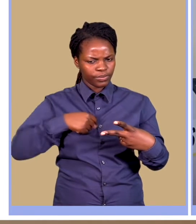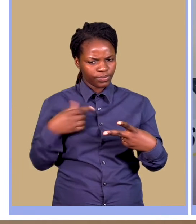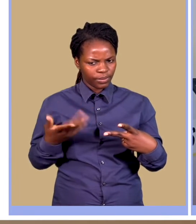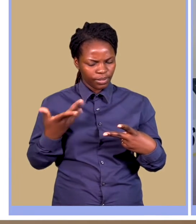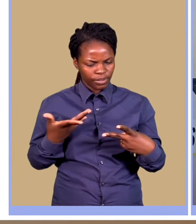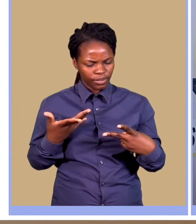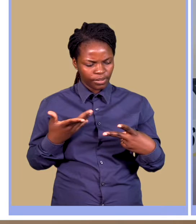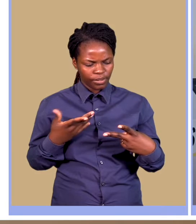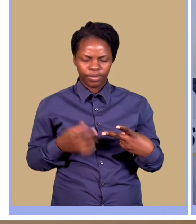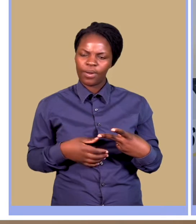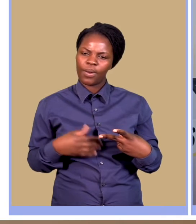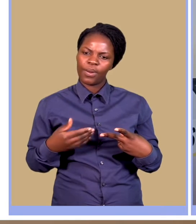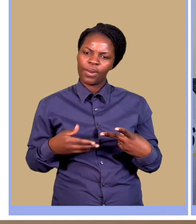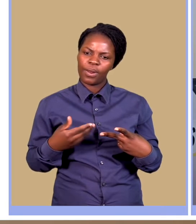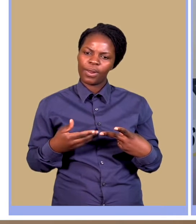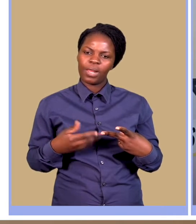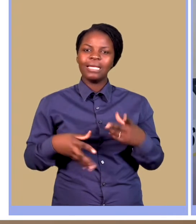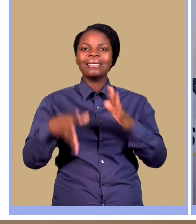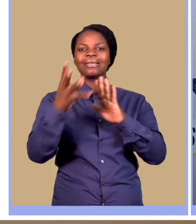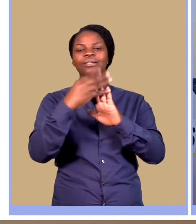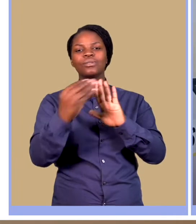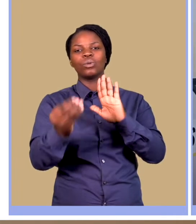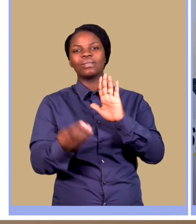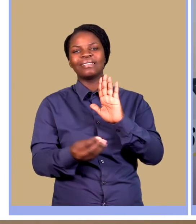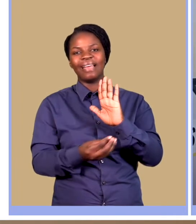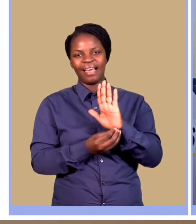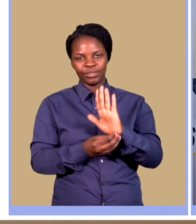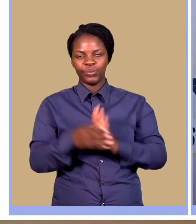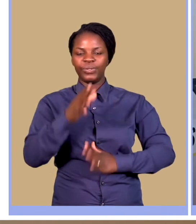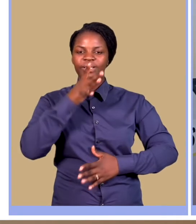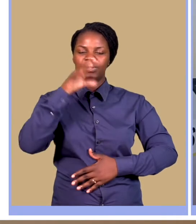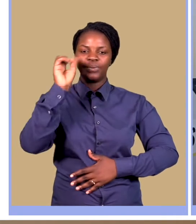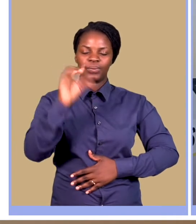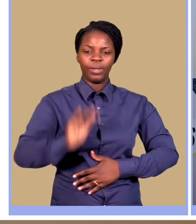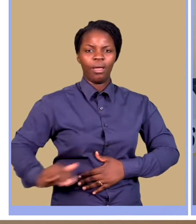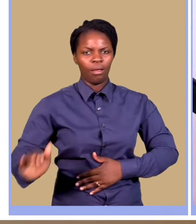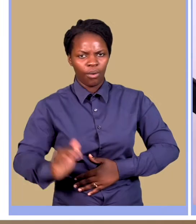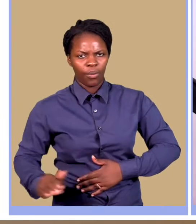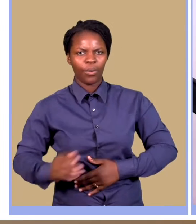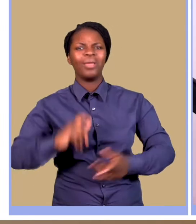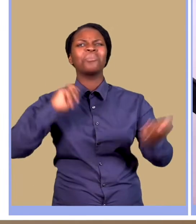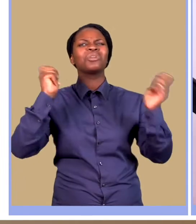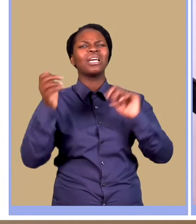também ação climática. O que é que nos oferece dizer este subtema?